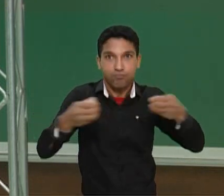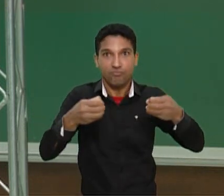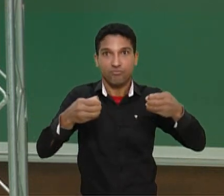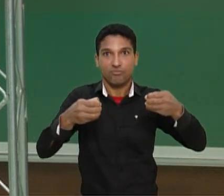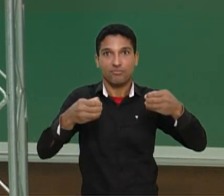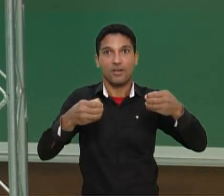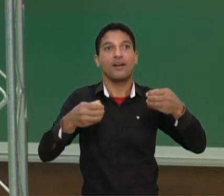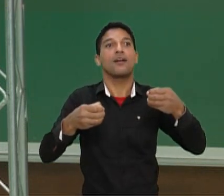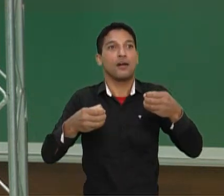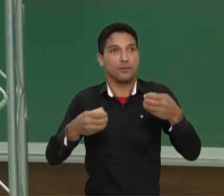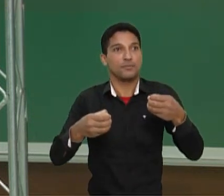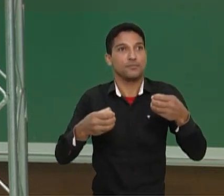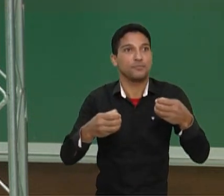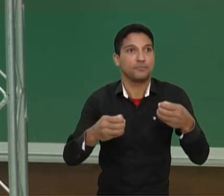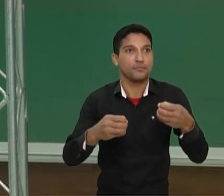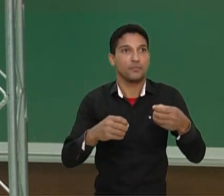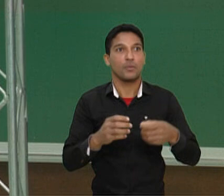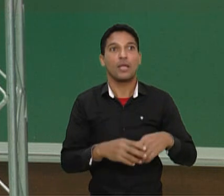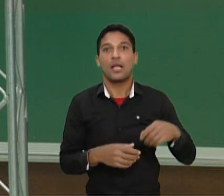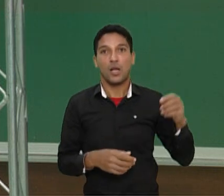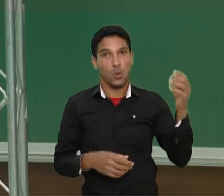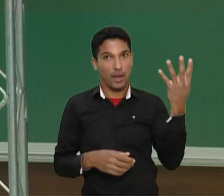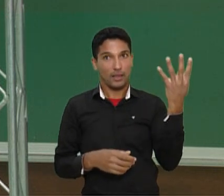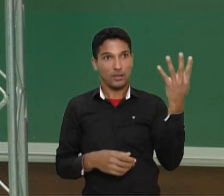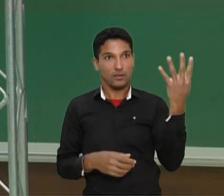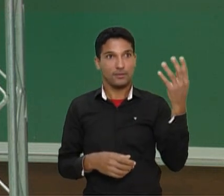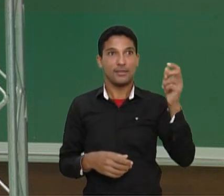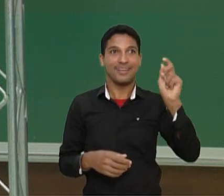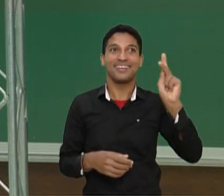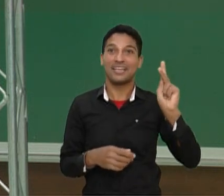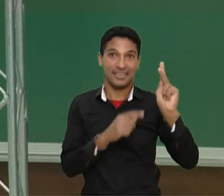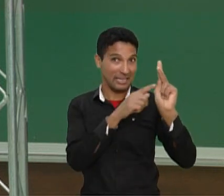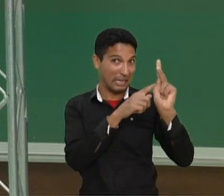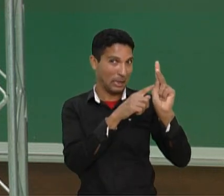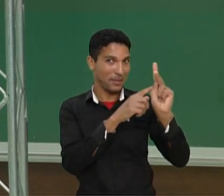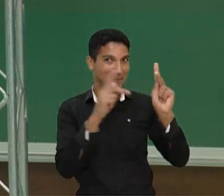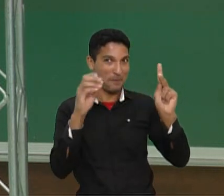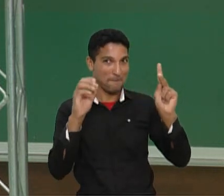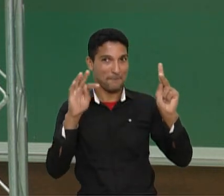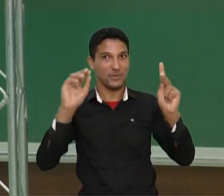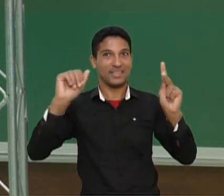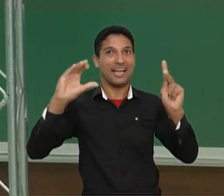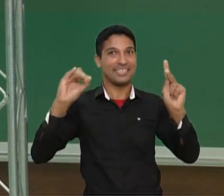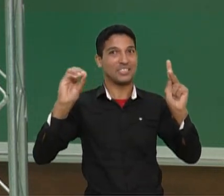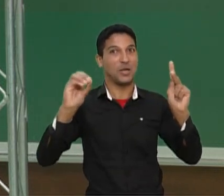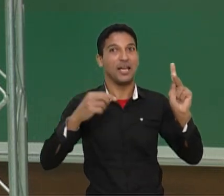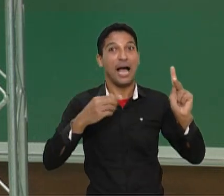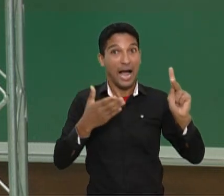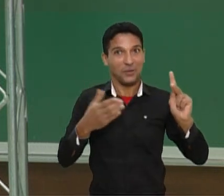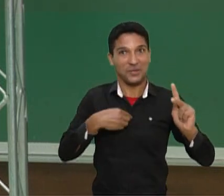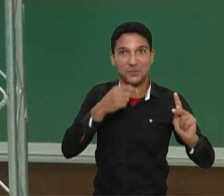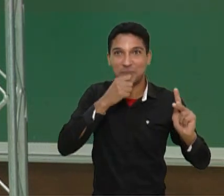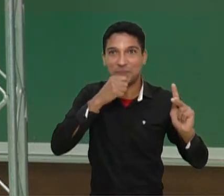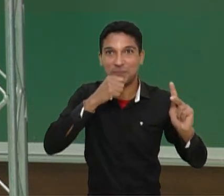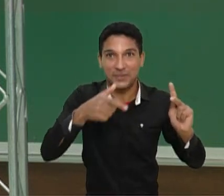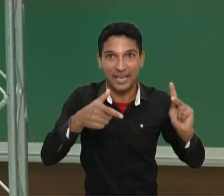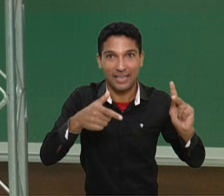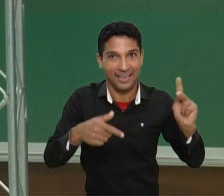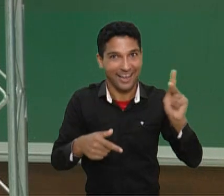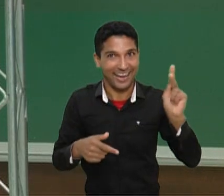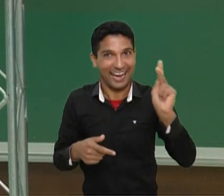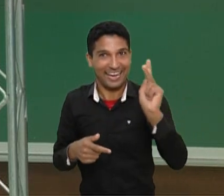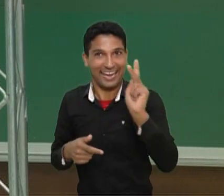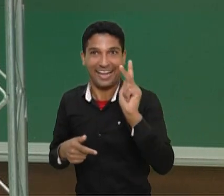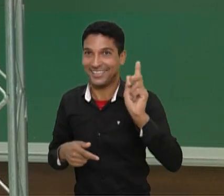4, KOH, K, potássio, não vou fazer a piada agora, porque enquanto vocês estavam aí fazendo a lição, a produção estava